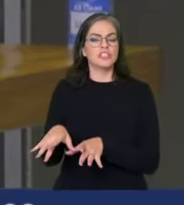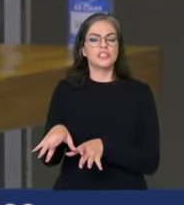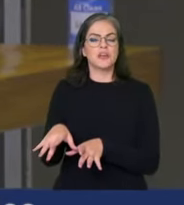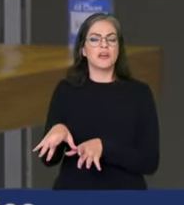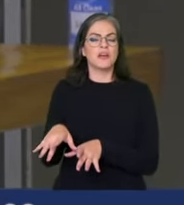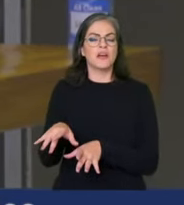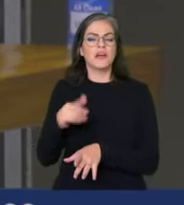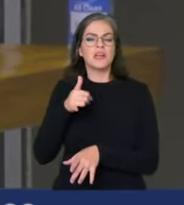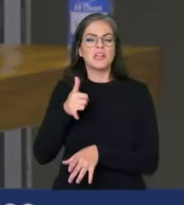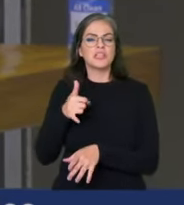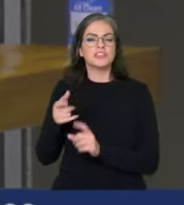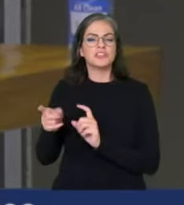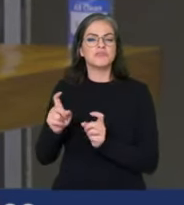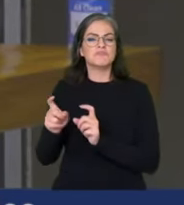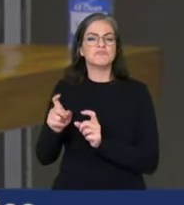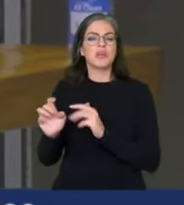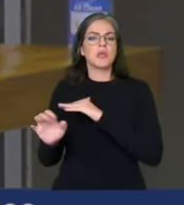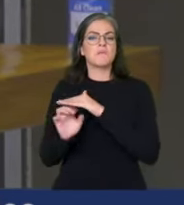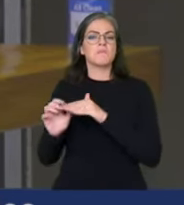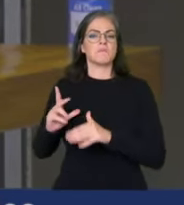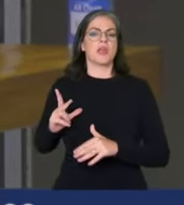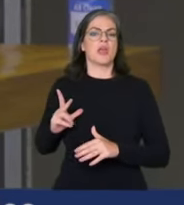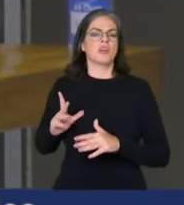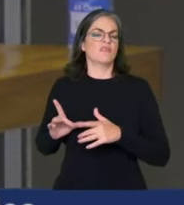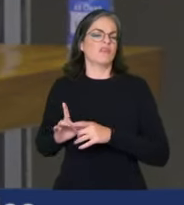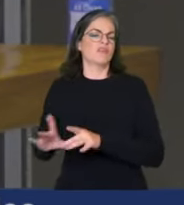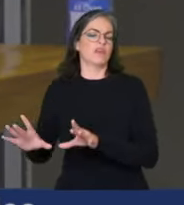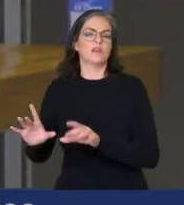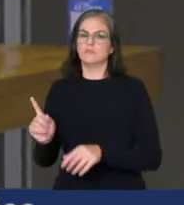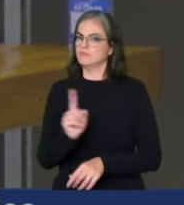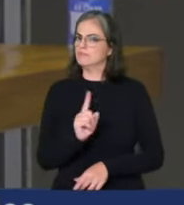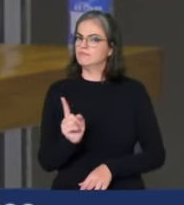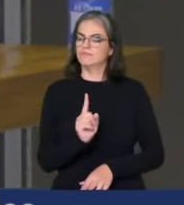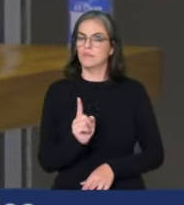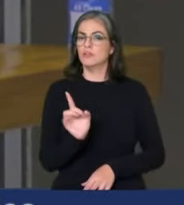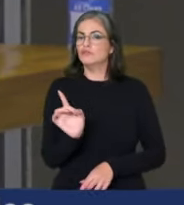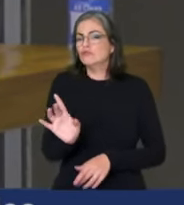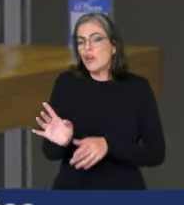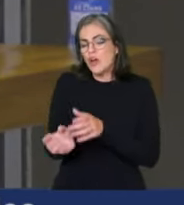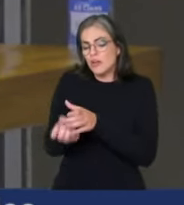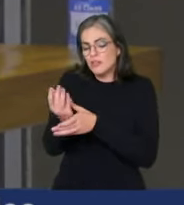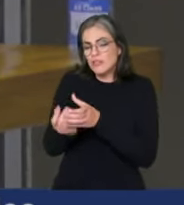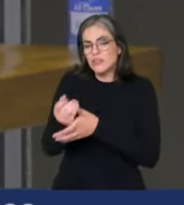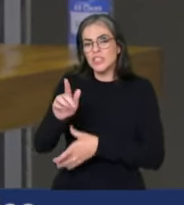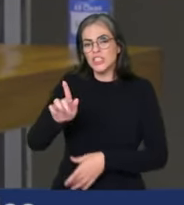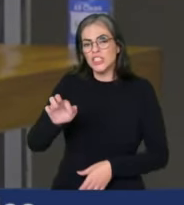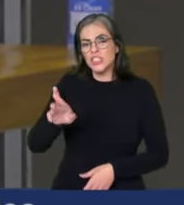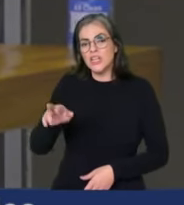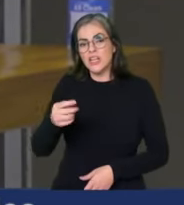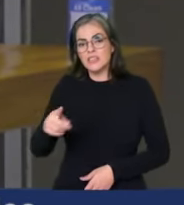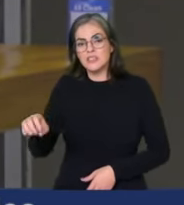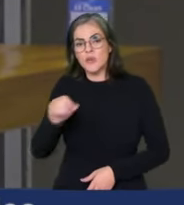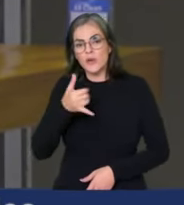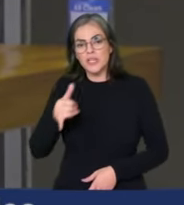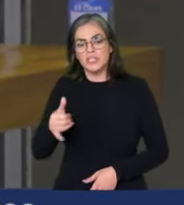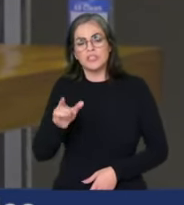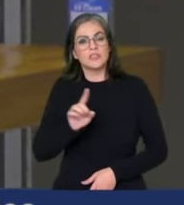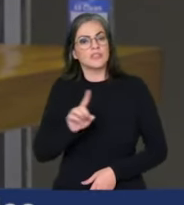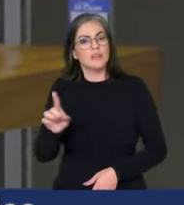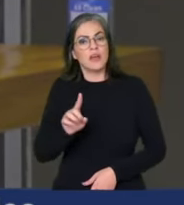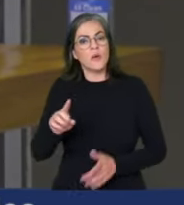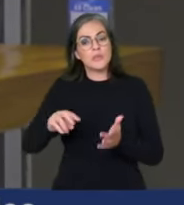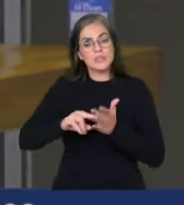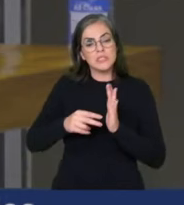privada, porque a gente está falando não apenas da geração de energia elétrica, mas nós também estamos falando de soberania